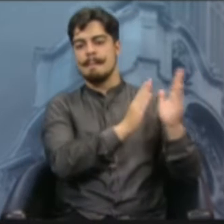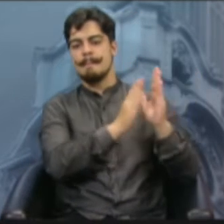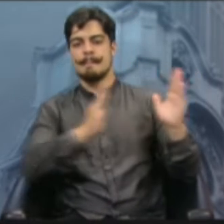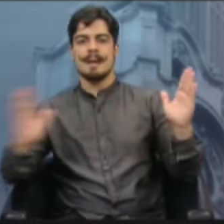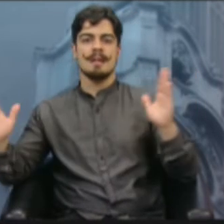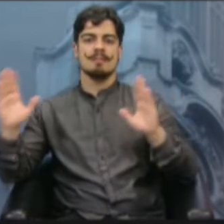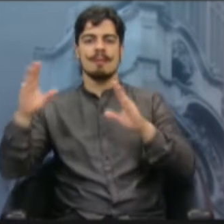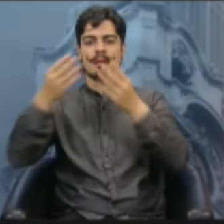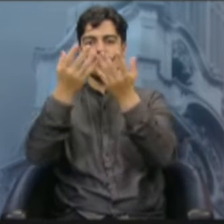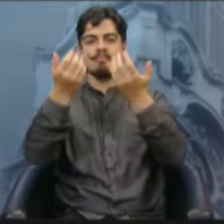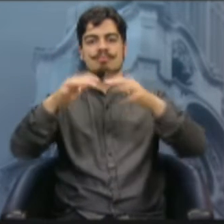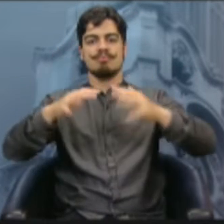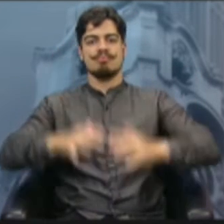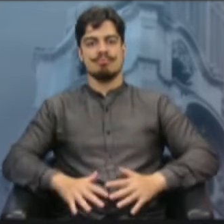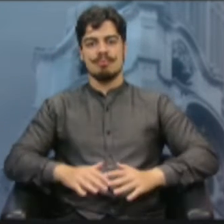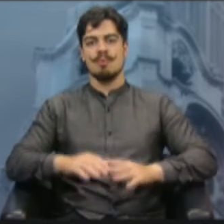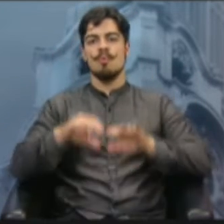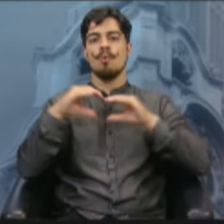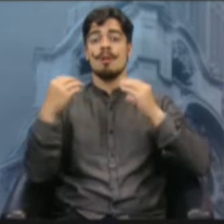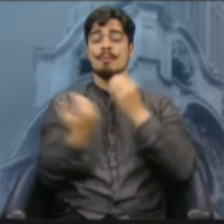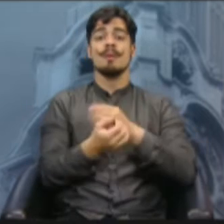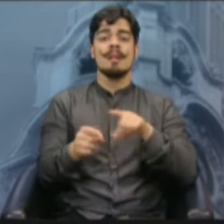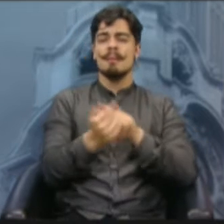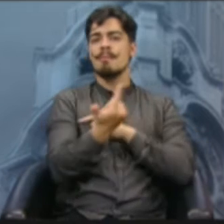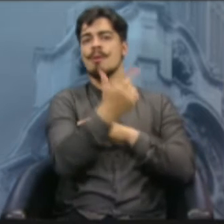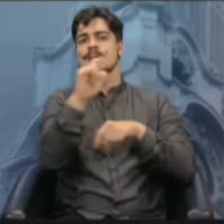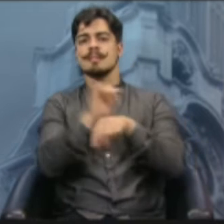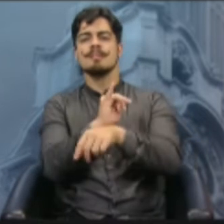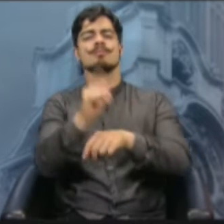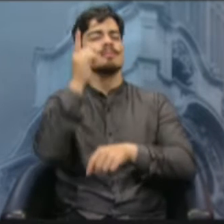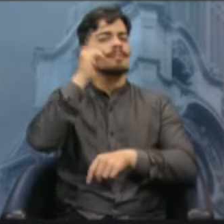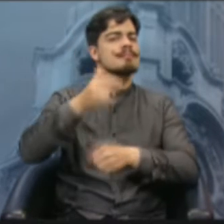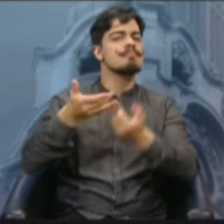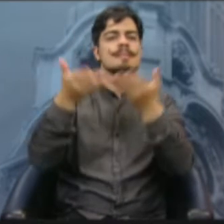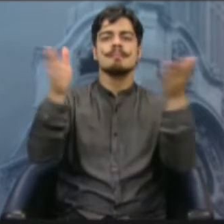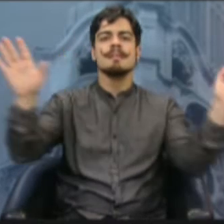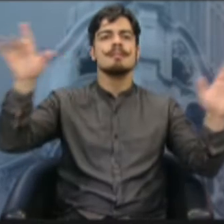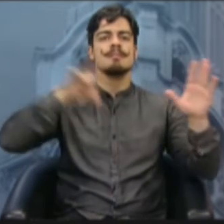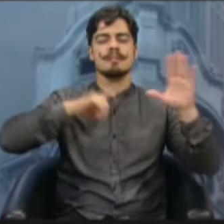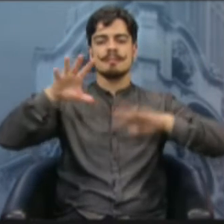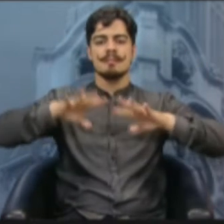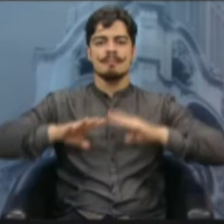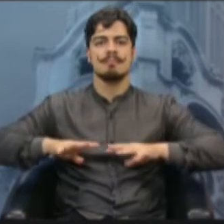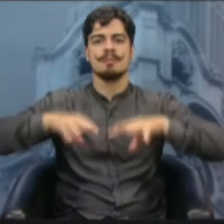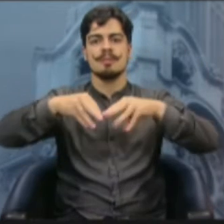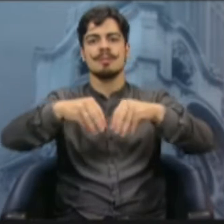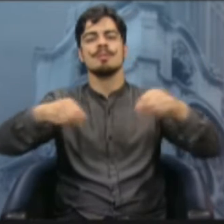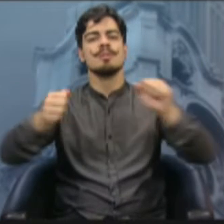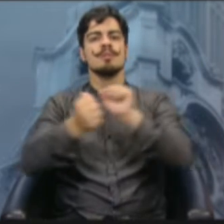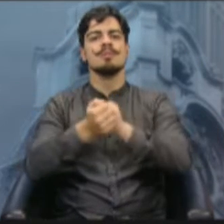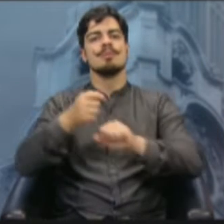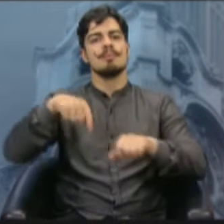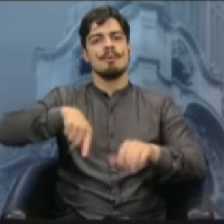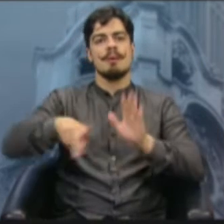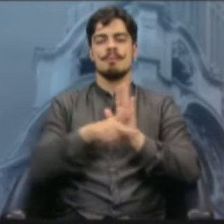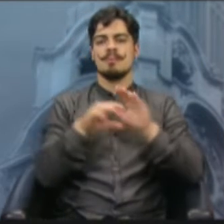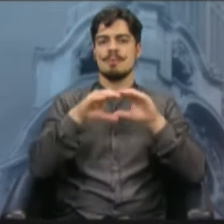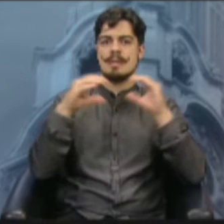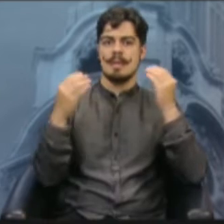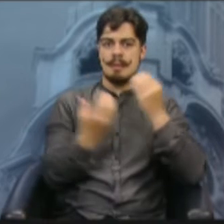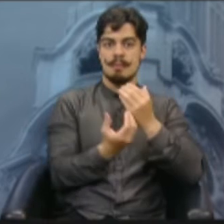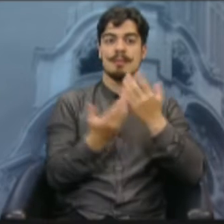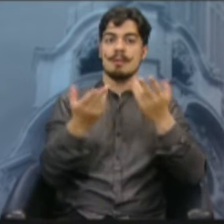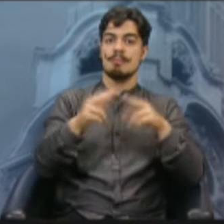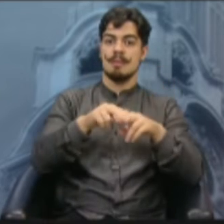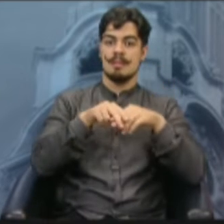Olímpico Monumental e do outro dispositivo que deixa em aberto uma possível desapropriação urbanística sancionatória do Estádio Olímpico Monumental,